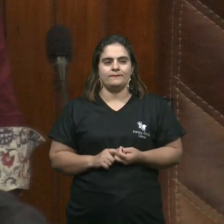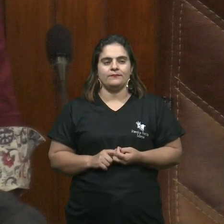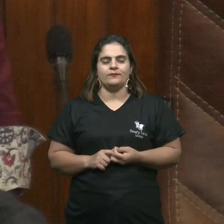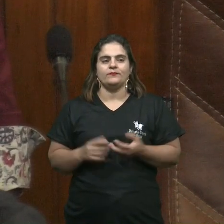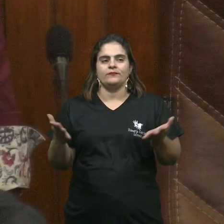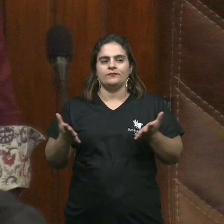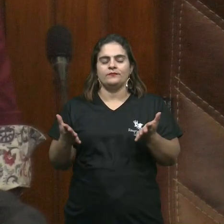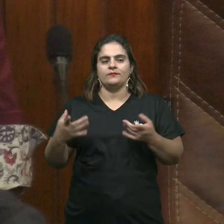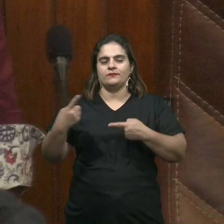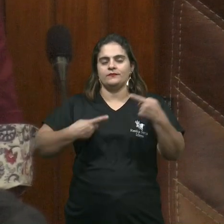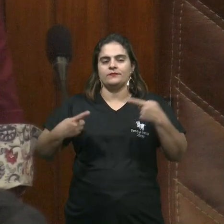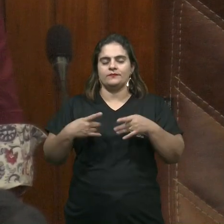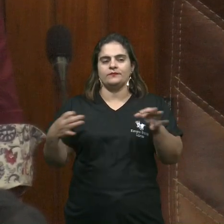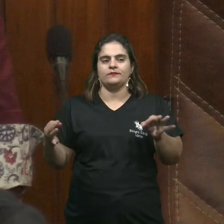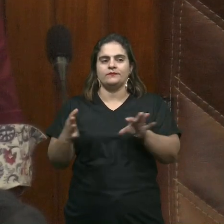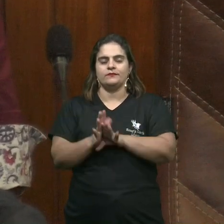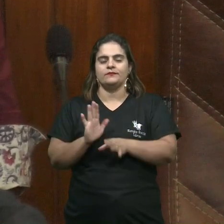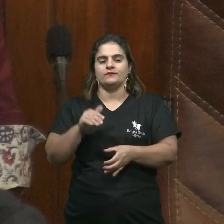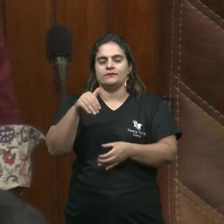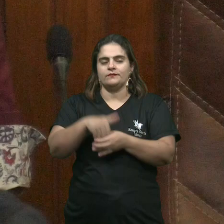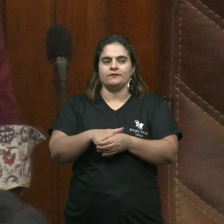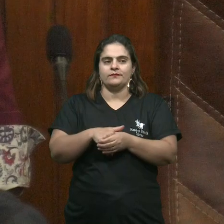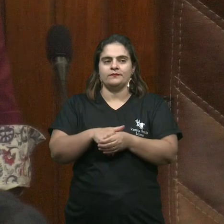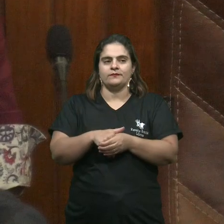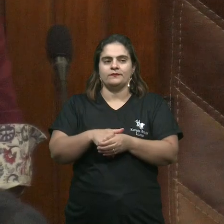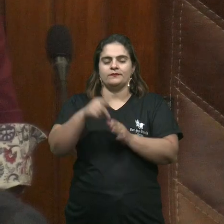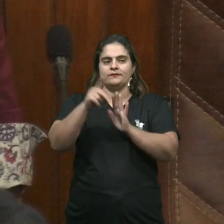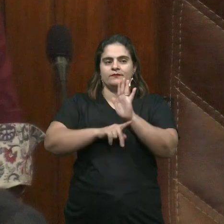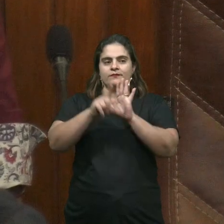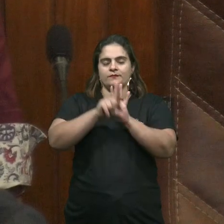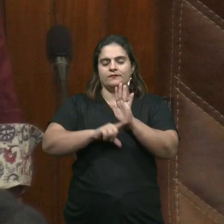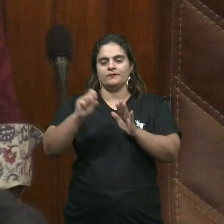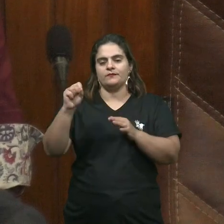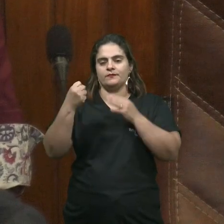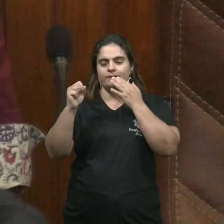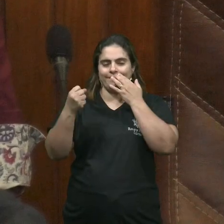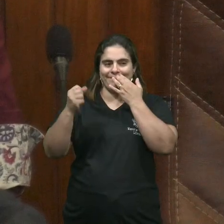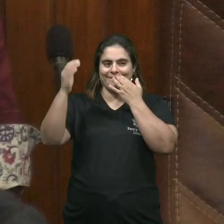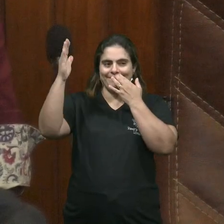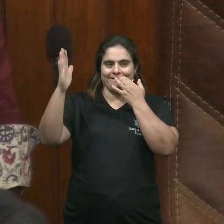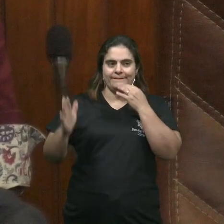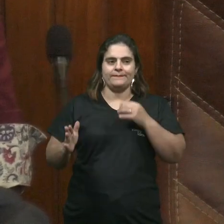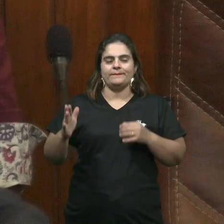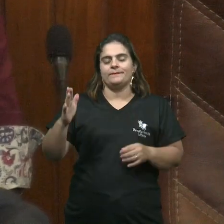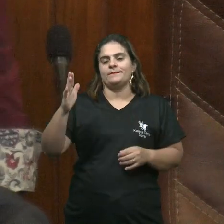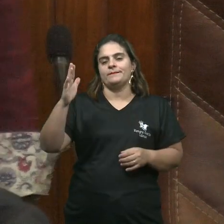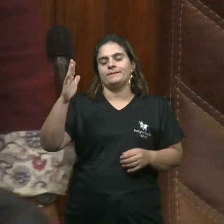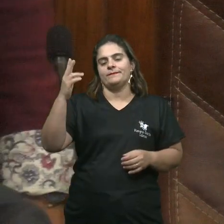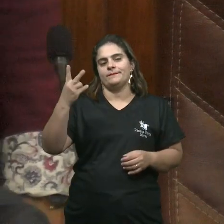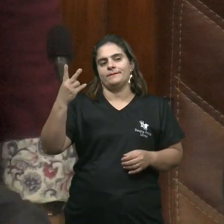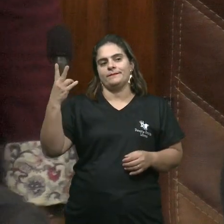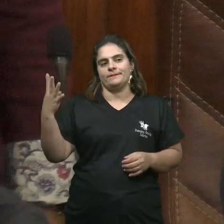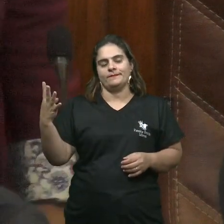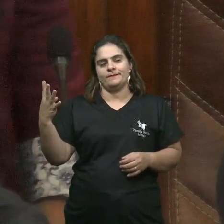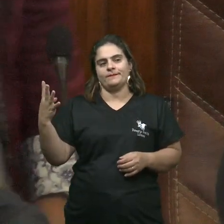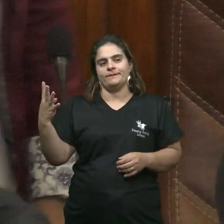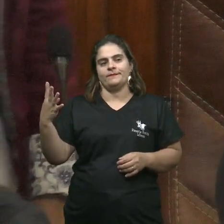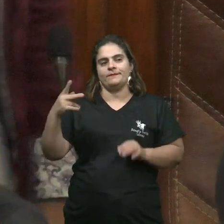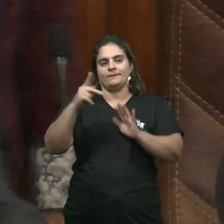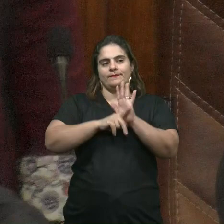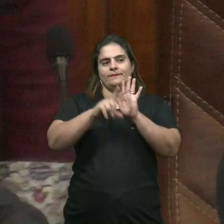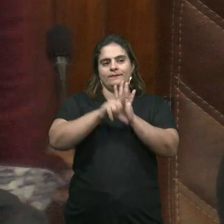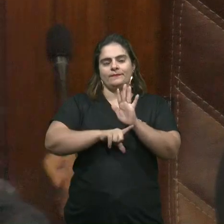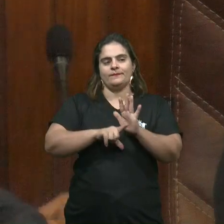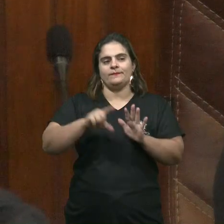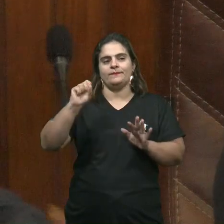está encerrada a discussão, está em votação o projeto de lei 88-2024. O projeto de lei